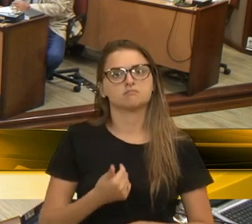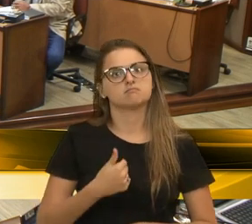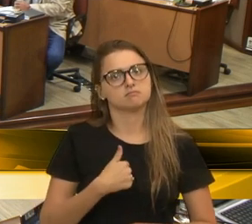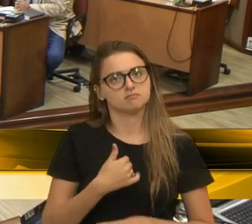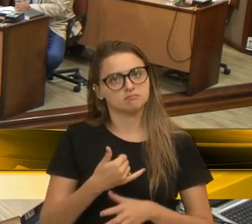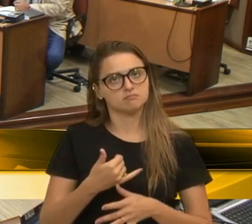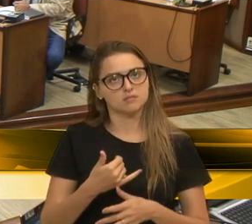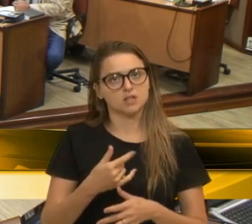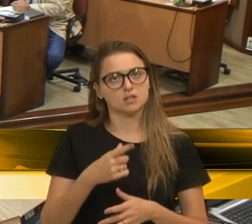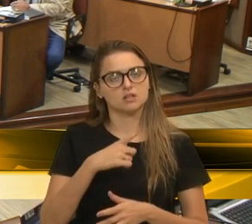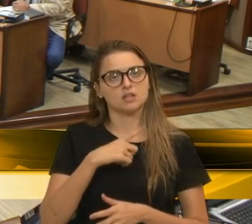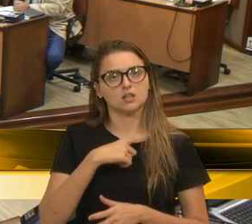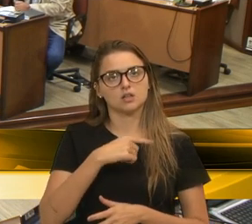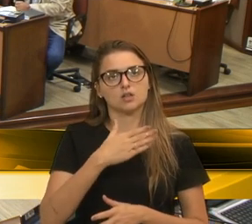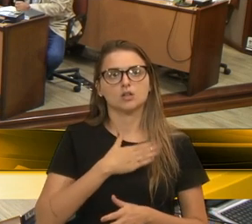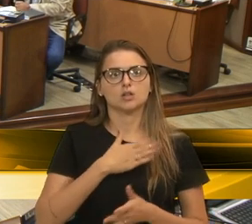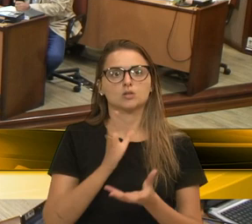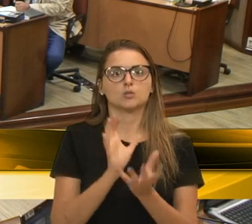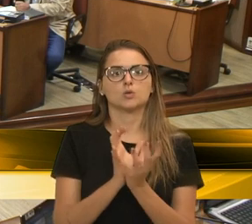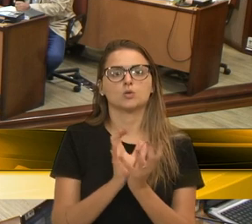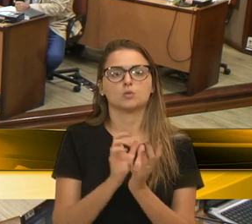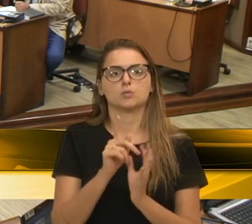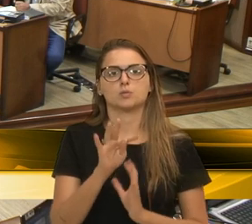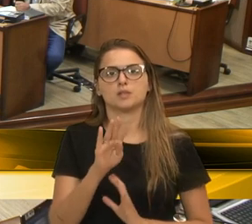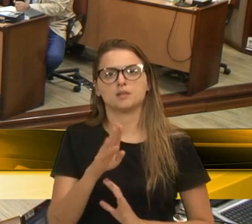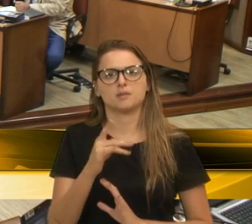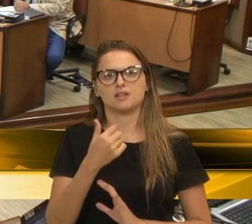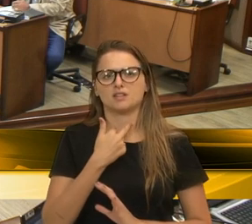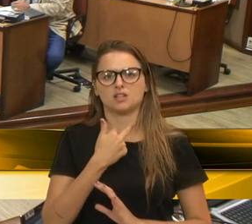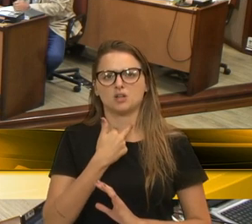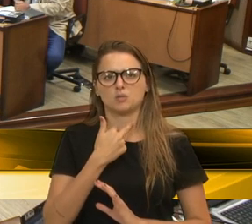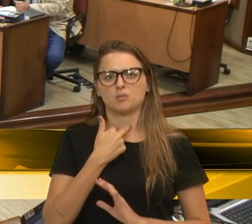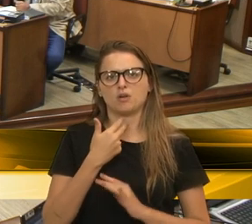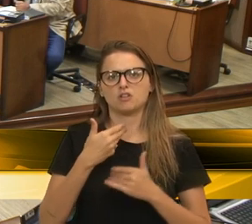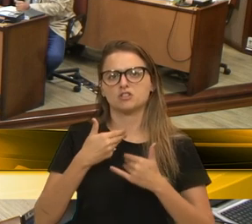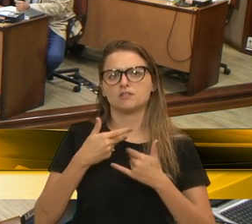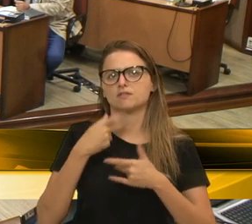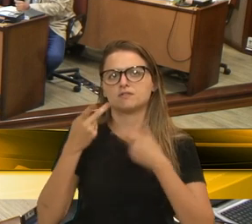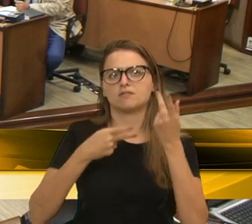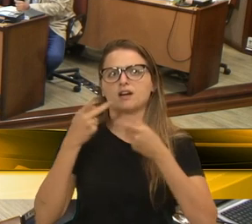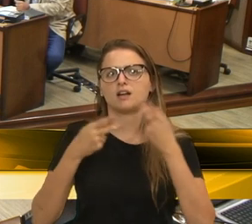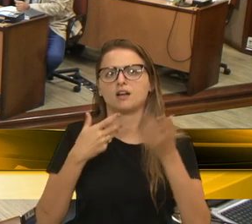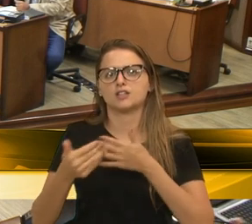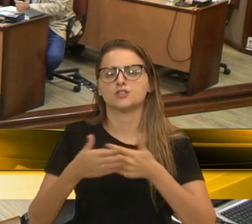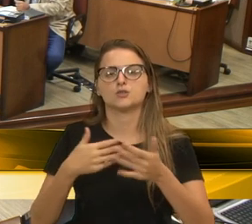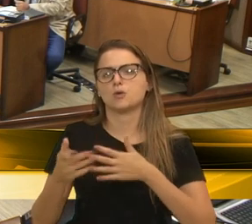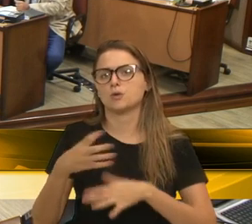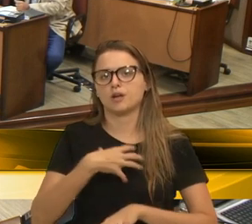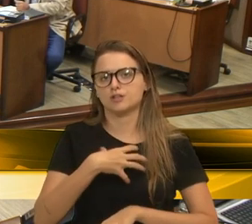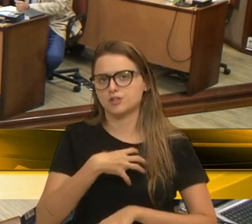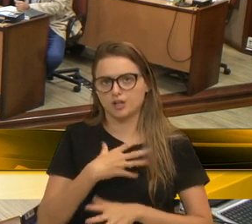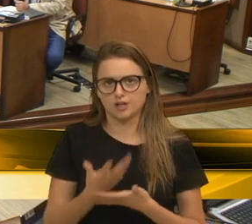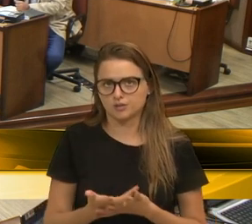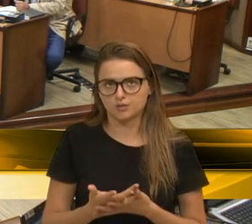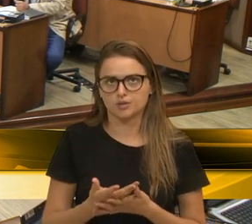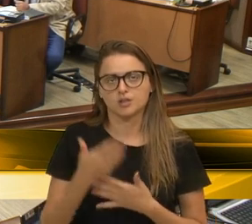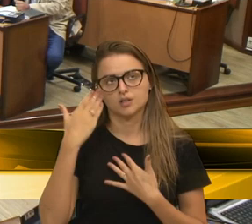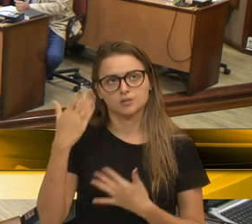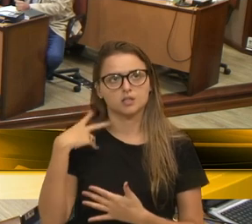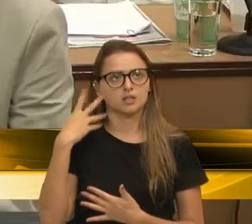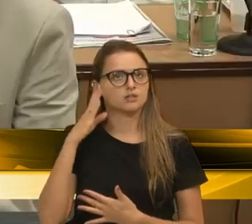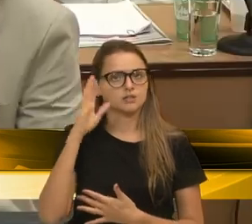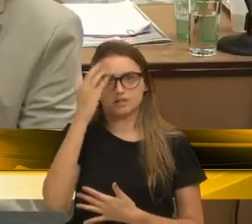honradez do nosso partido, eu acho que não pode ser jogado ao léu assim com simples palavras, né? Muito obrigado,